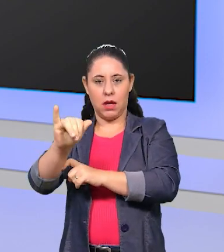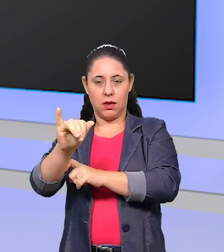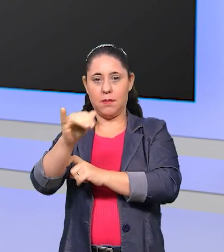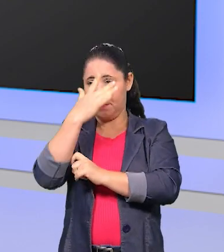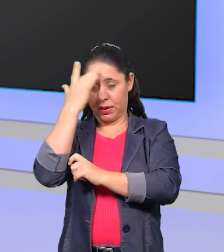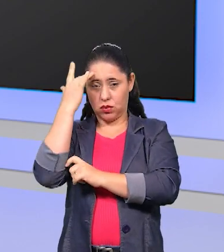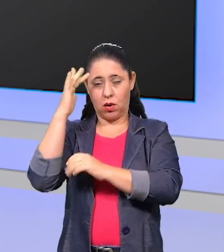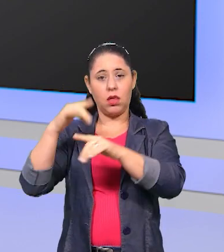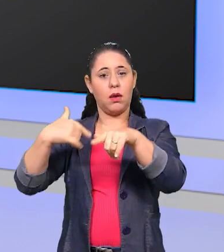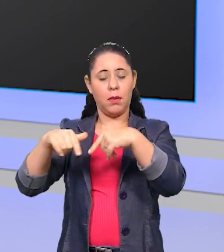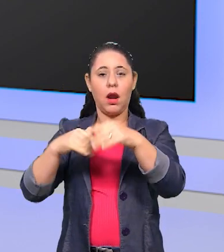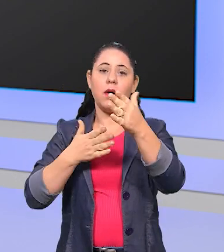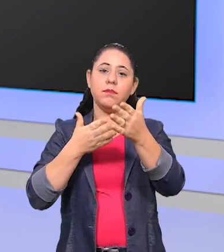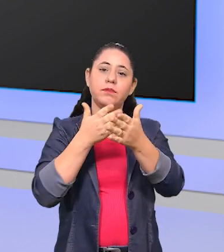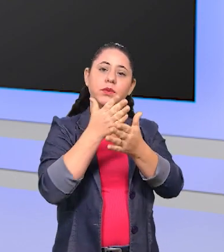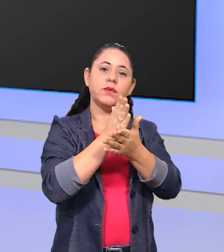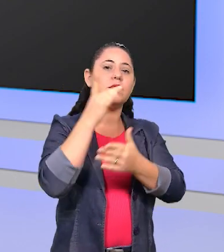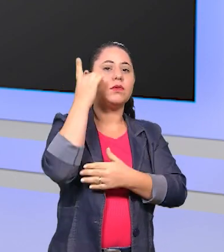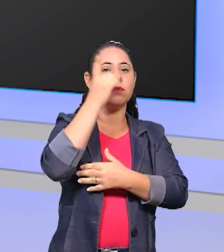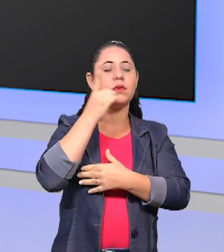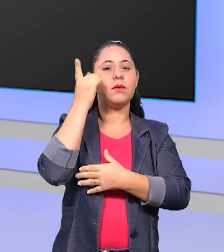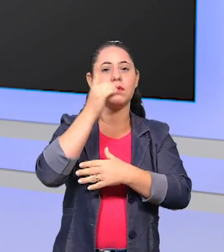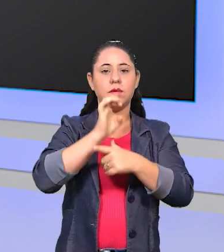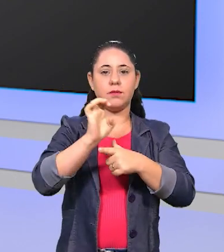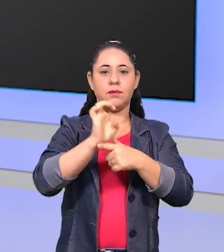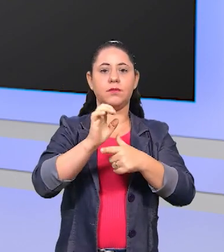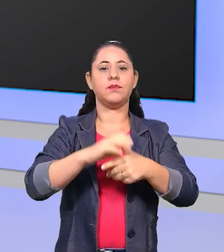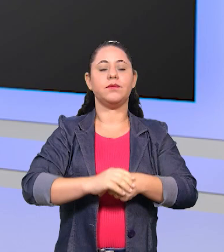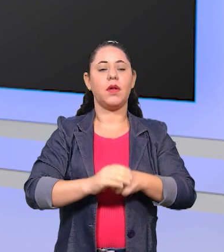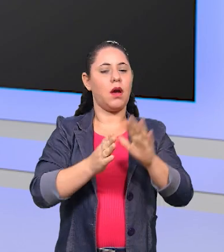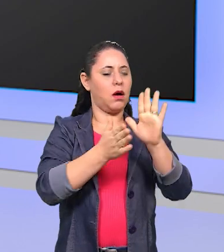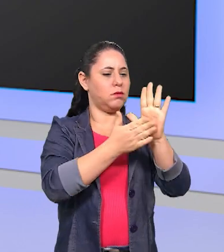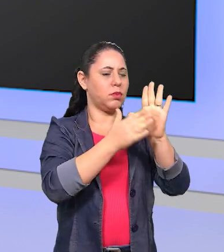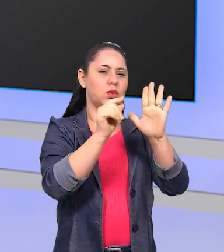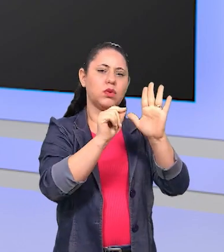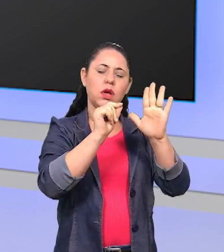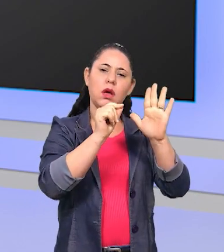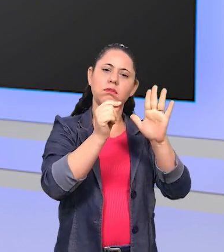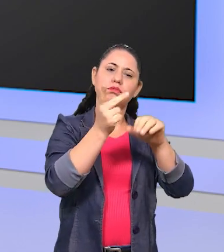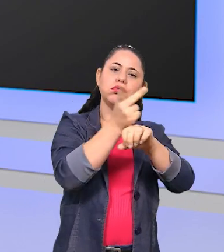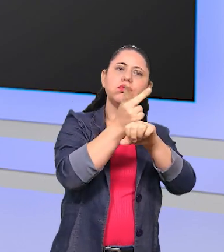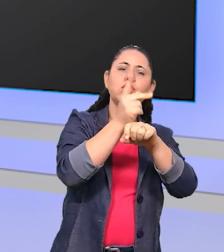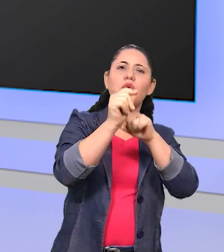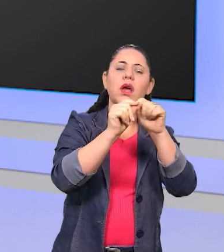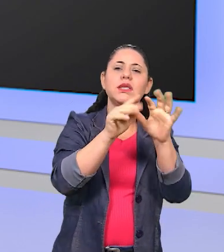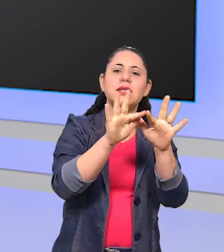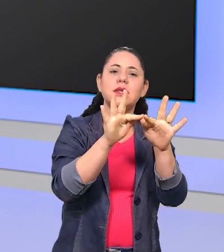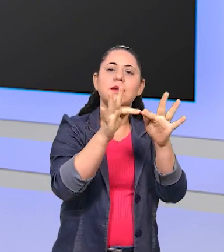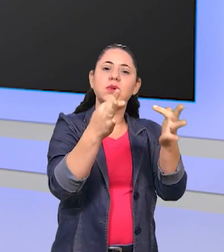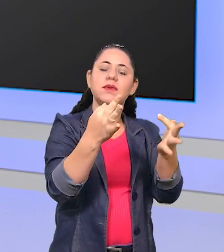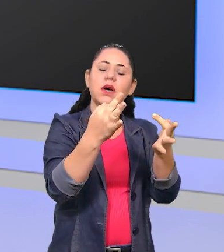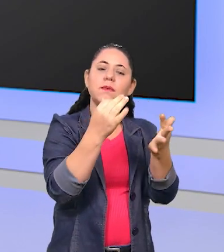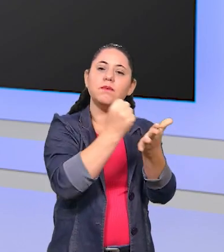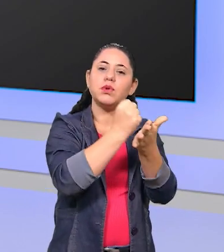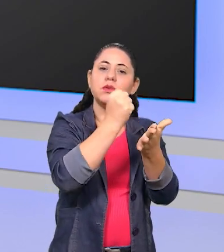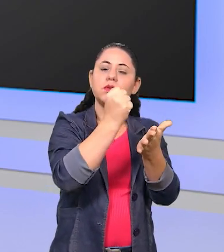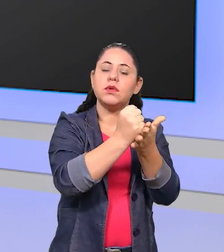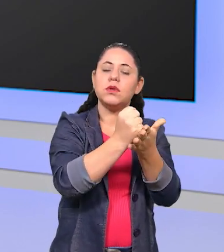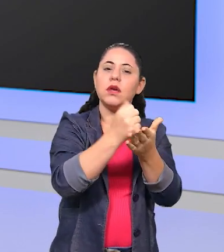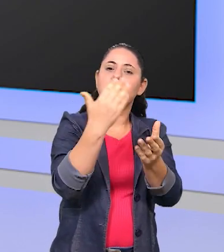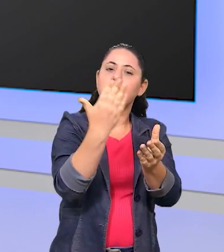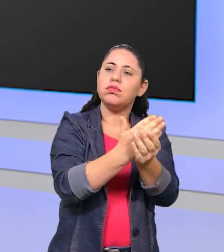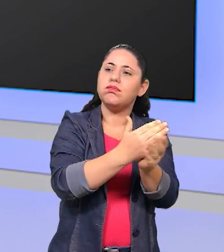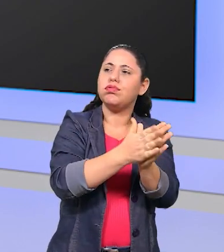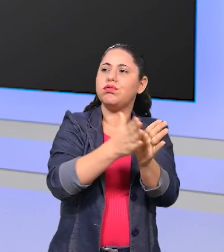do Microempreendedor Individual é aprovado pelos deputados estaduais. A proposta busca desburocratizar